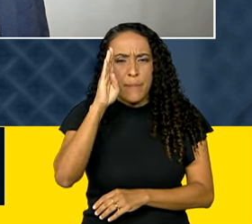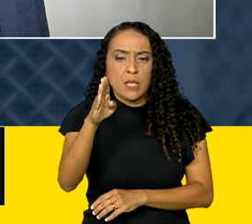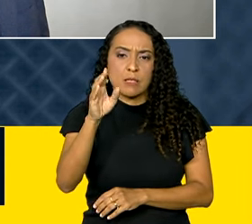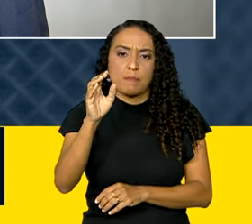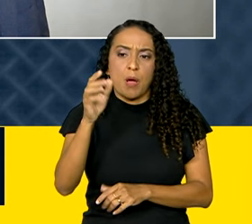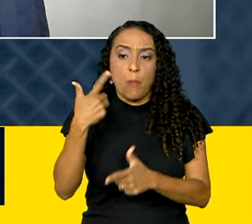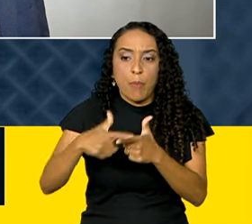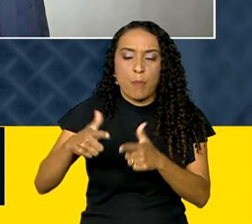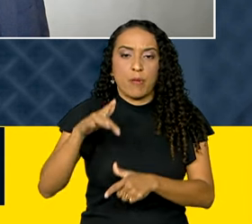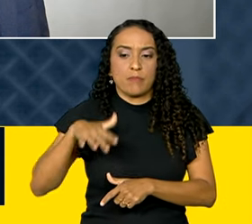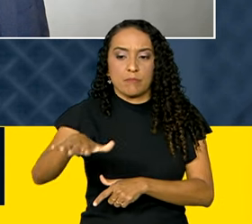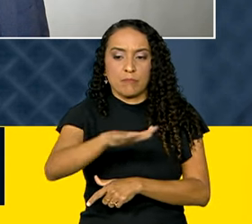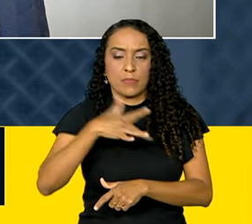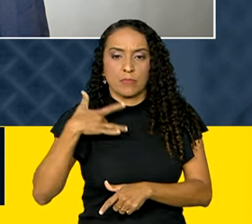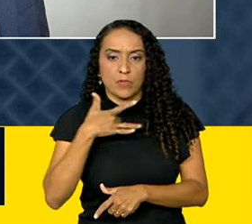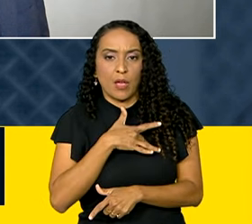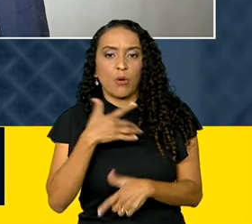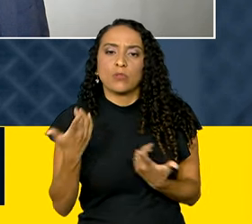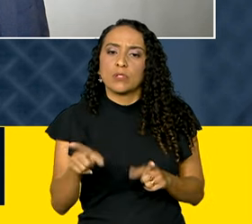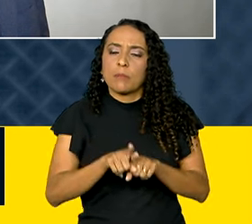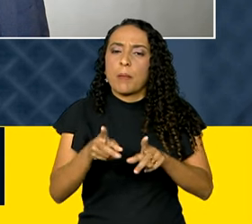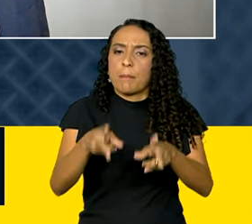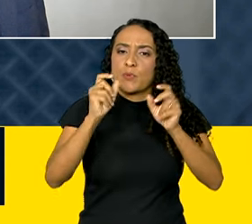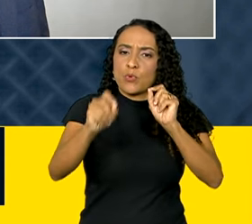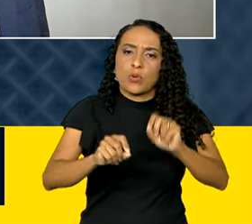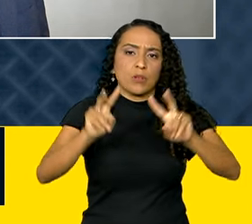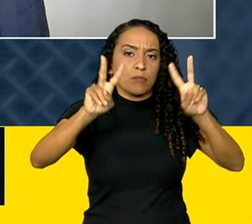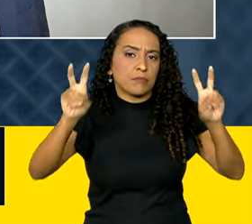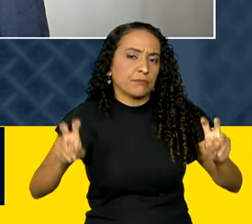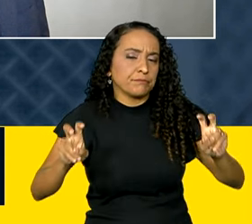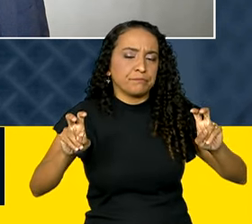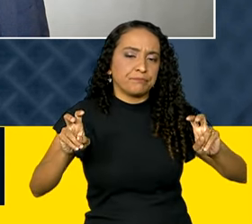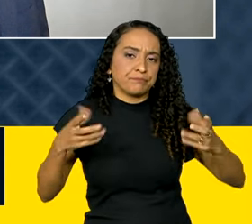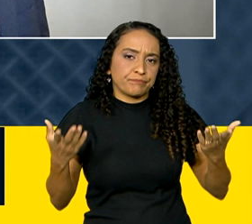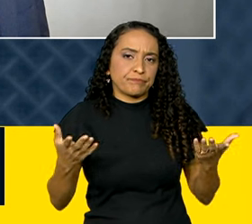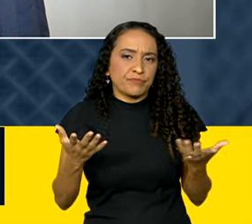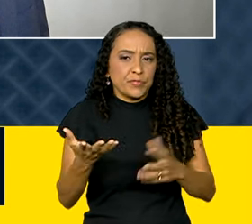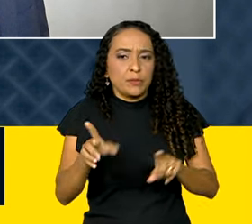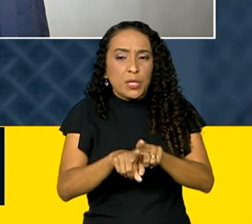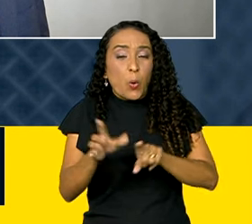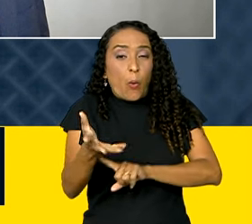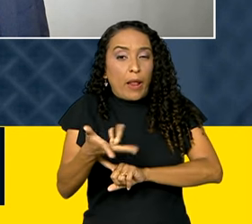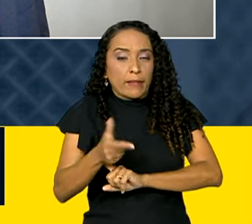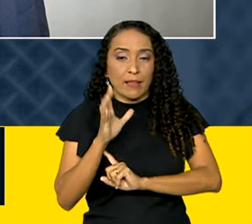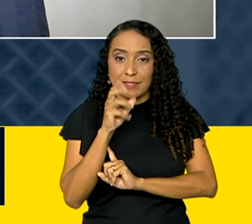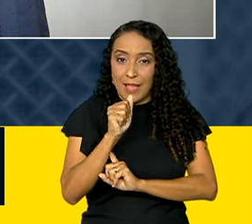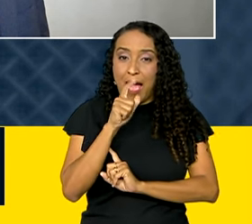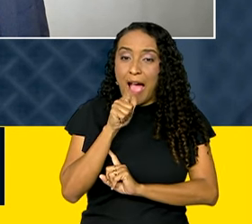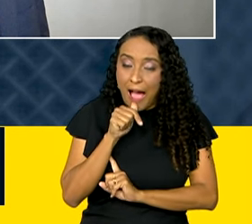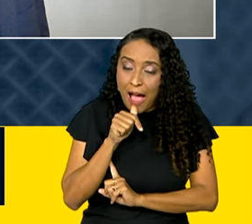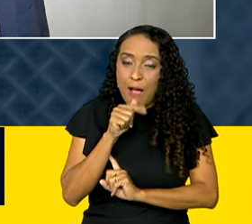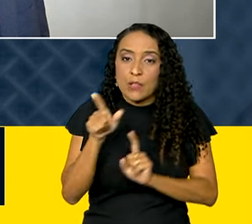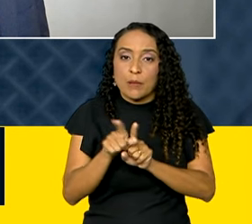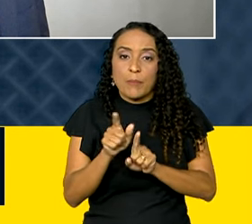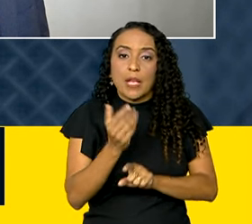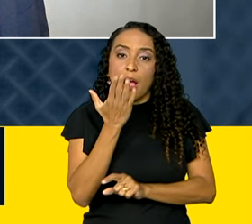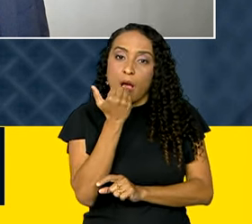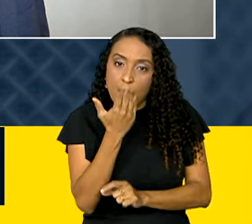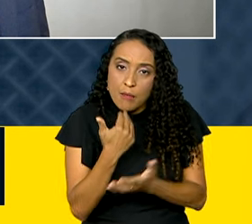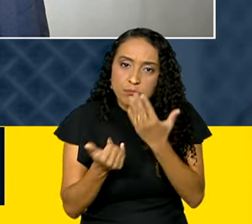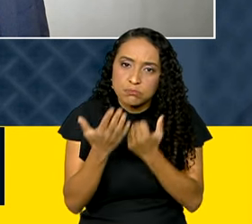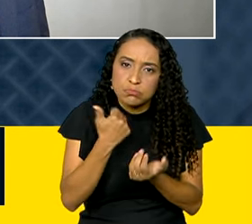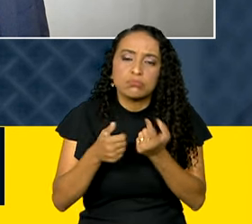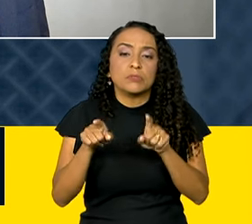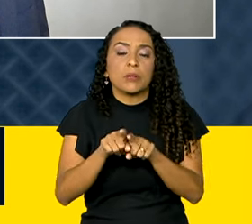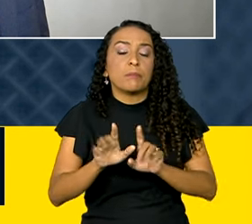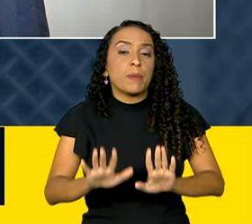de saúde. Aí, aqui, a gente tem visto questões relacionadas à qualidade da água, à qualidade da alimentação, mas